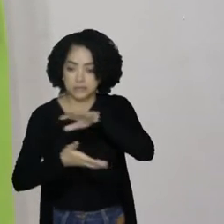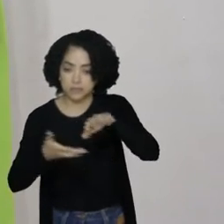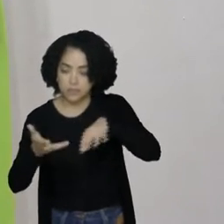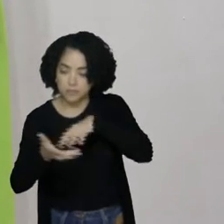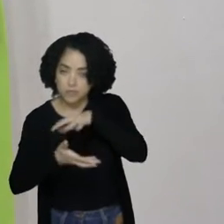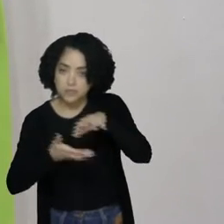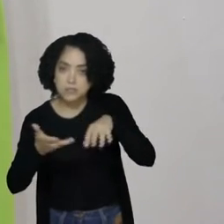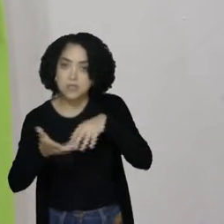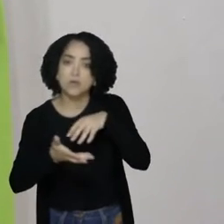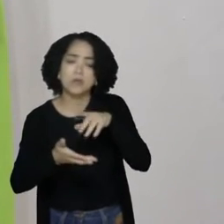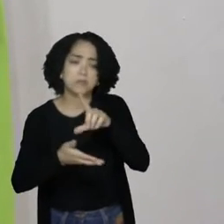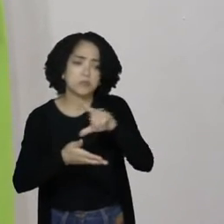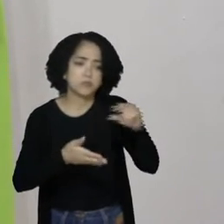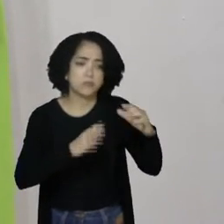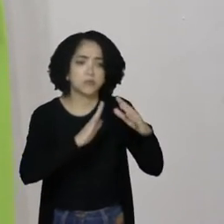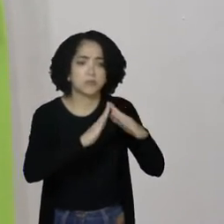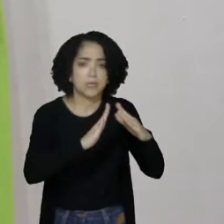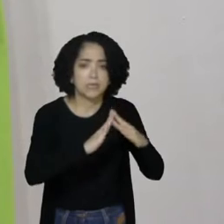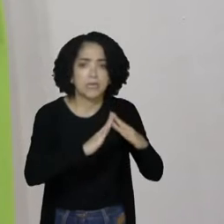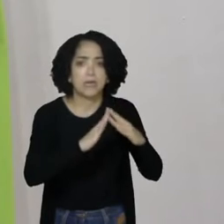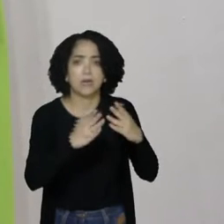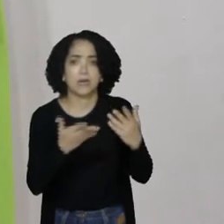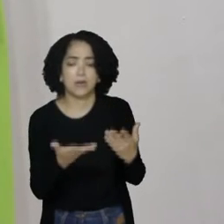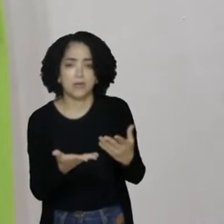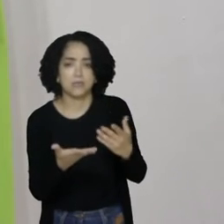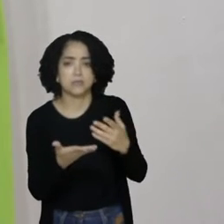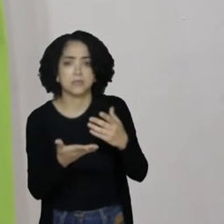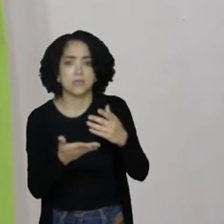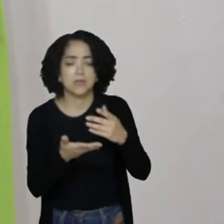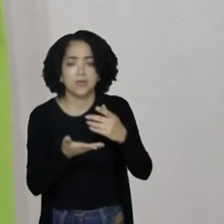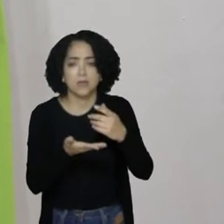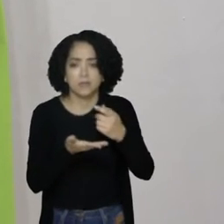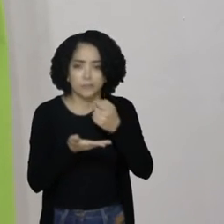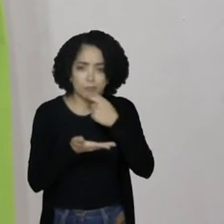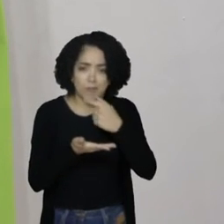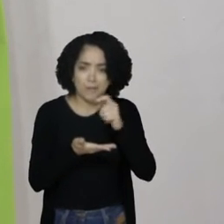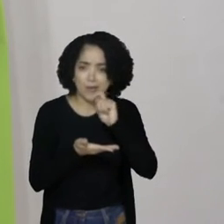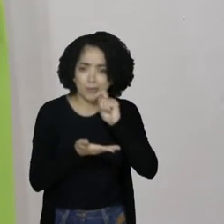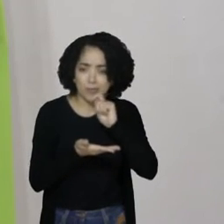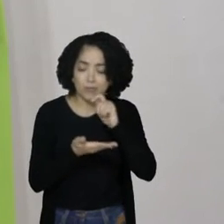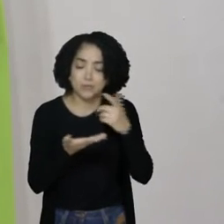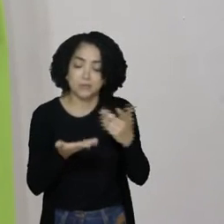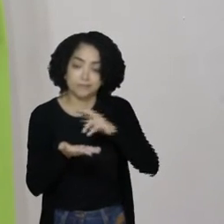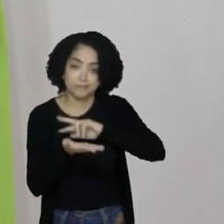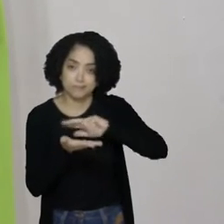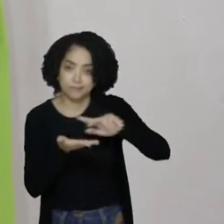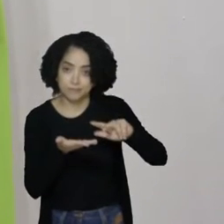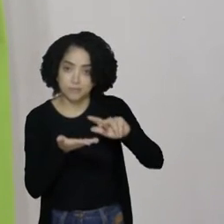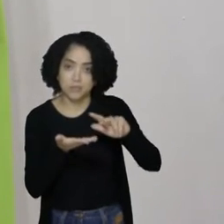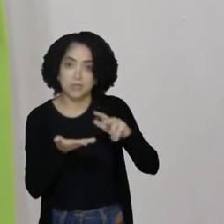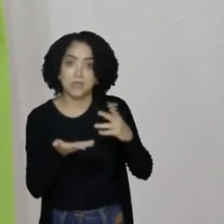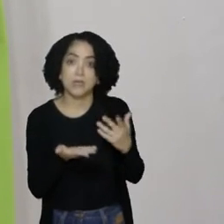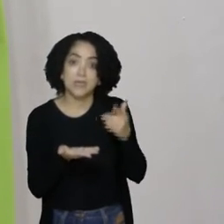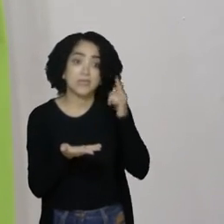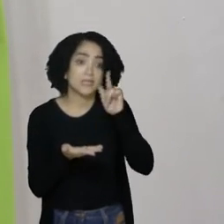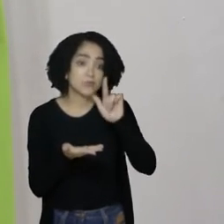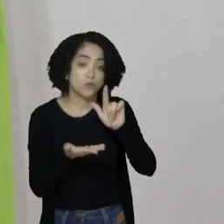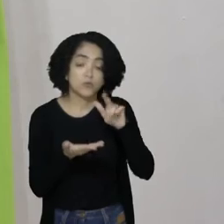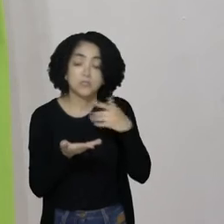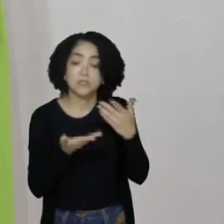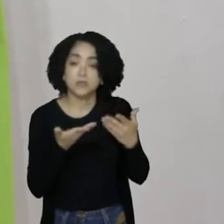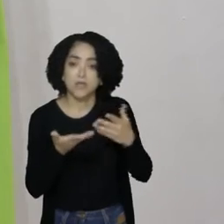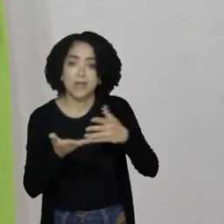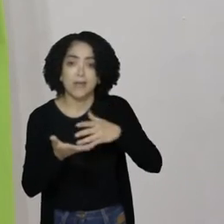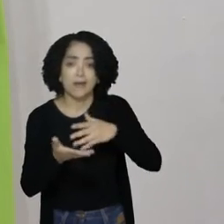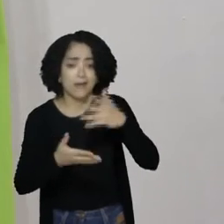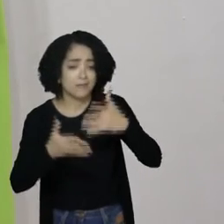vão para casa queimar rosca, fumar maconha para brindar a revolução. E só o que eles conseguiram fazer com isso é atrapalhar quem